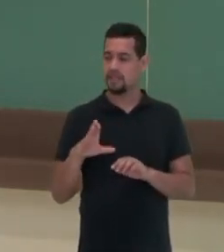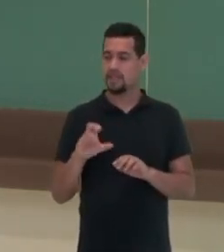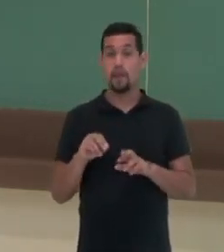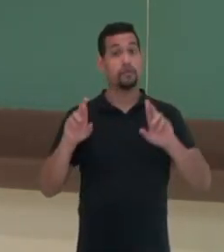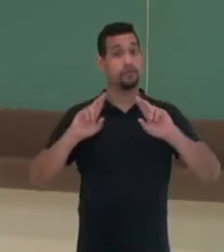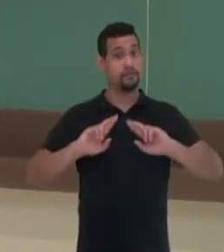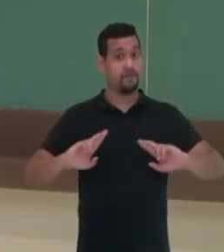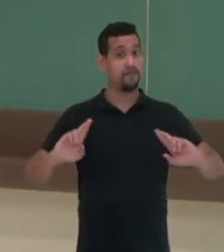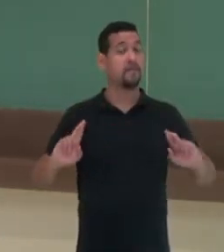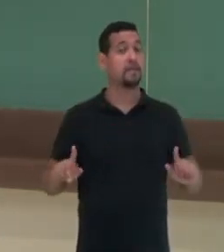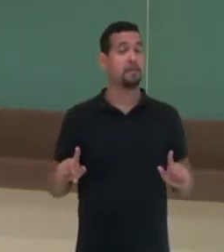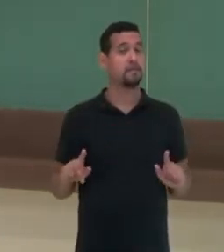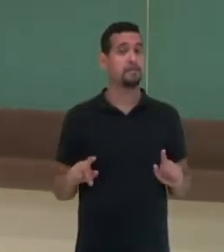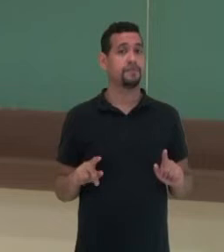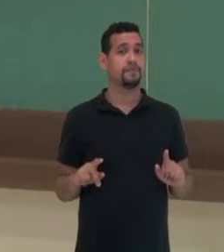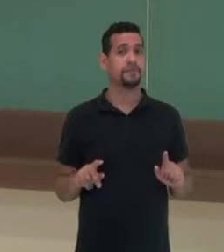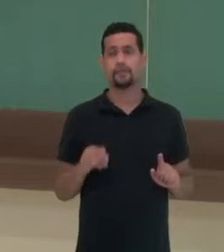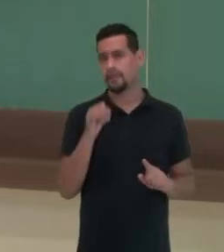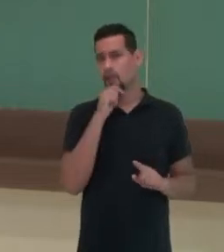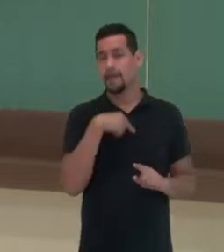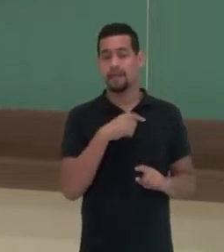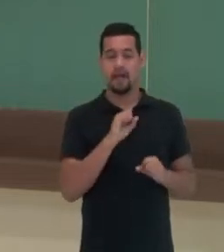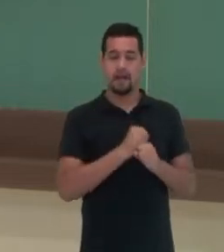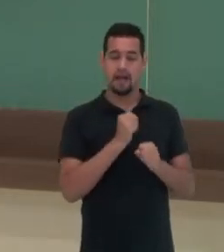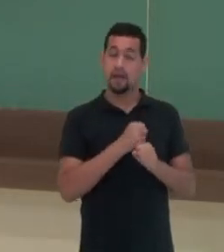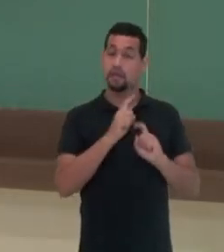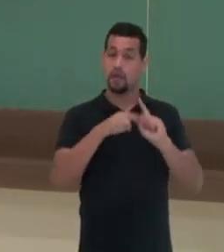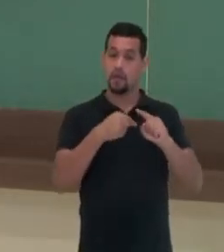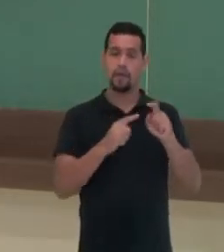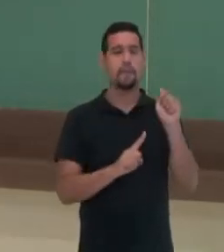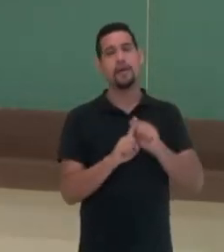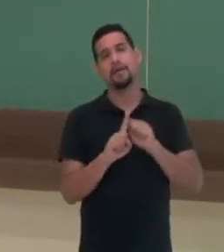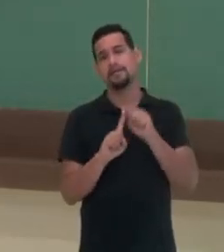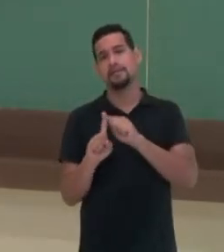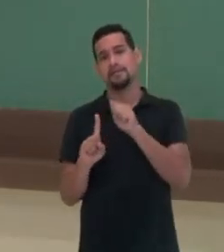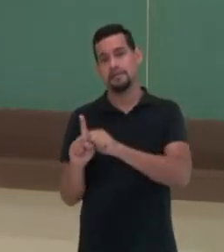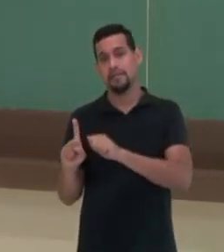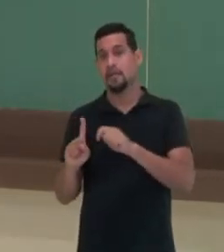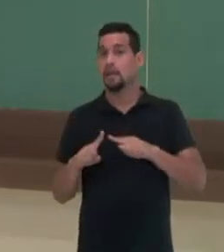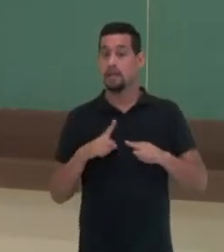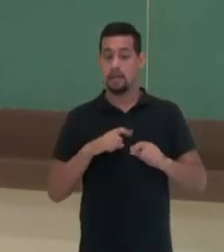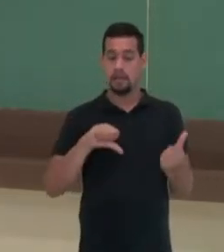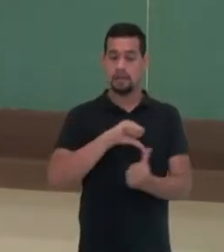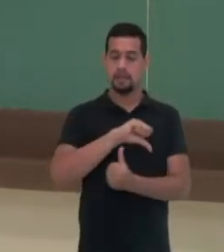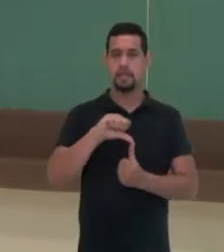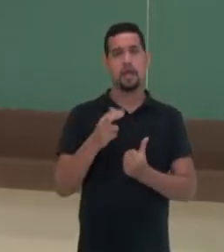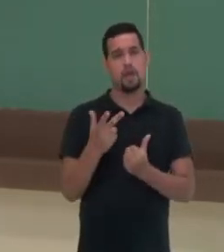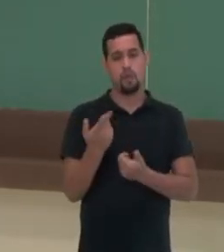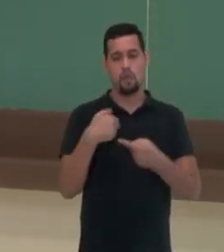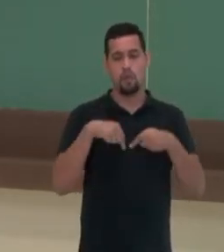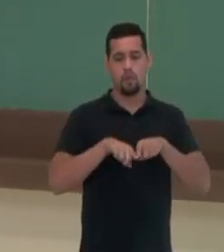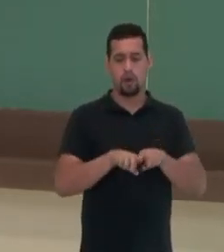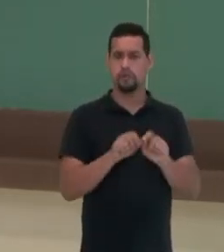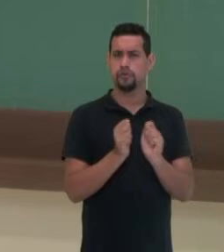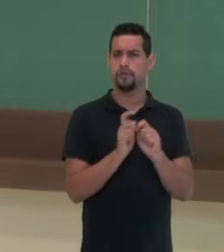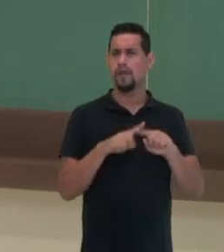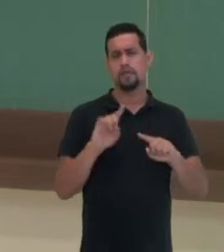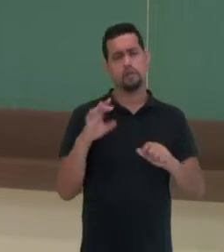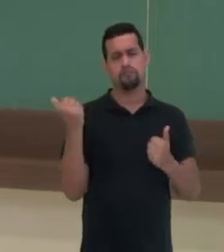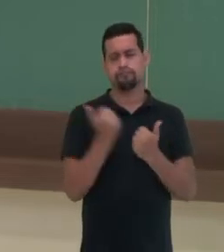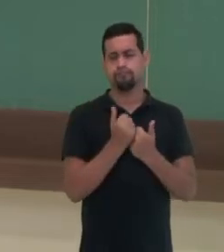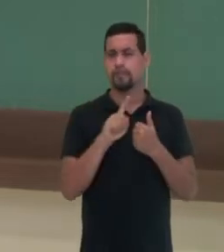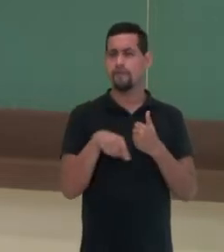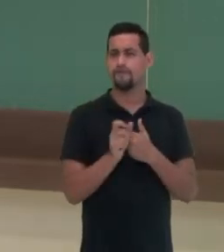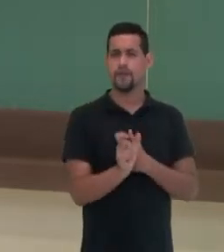mesma unidade de tempo. Uma está em anos, outra está em meses. Tem que transformar na mesma unidade. E daí é só substituir